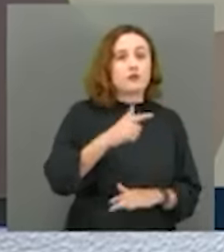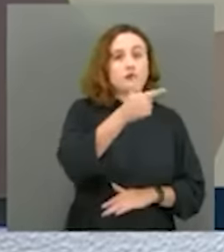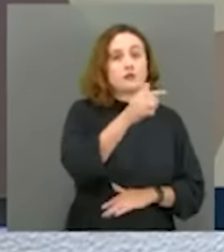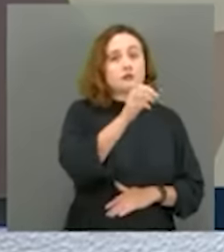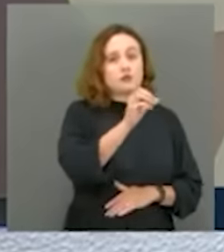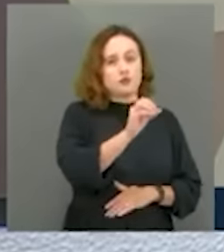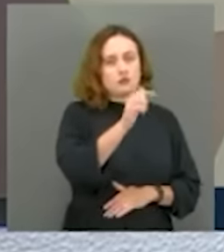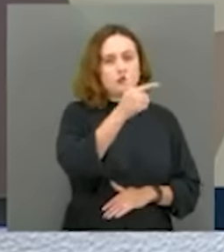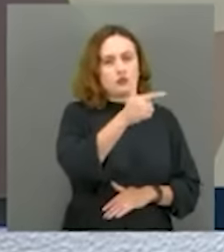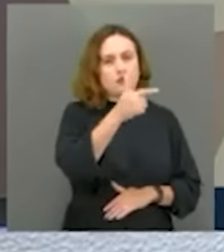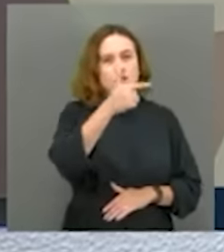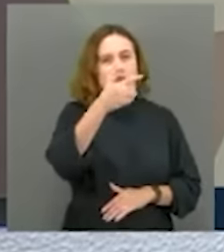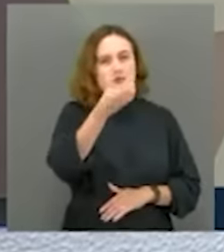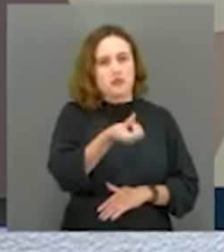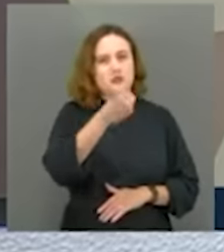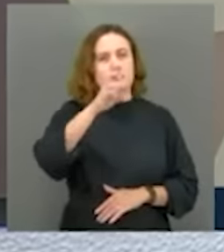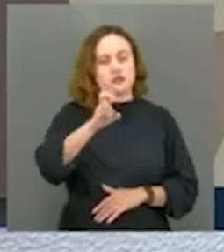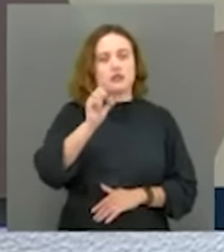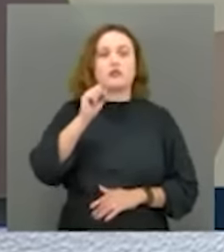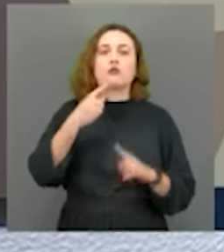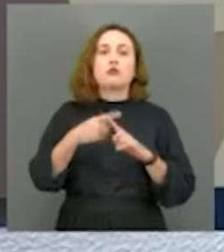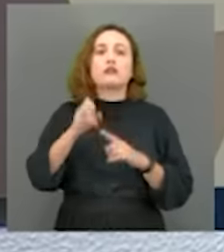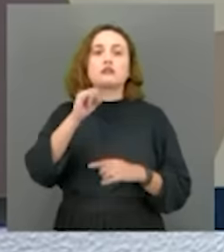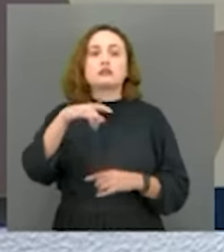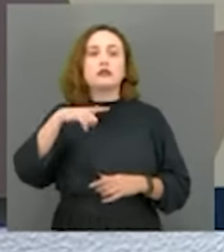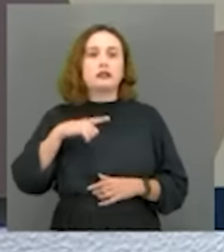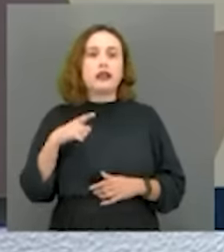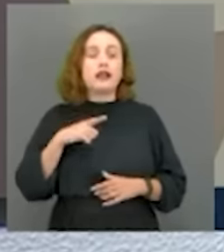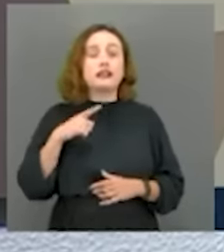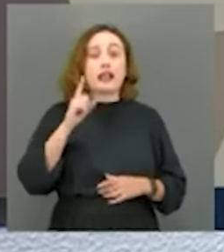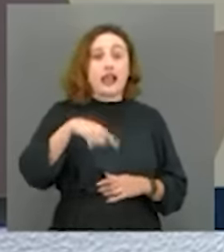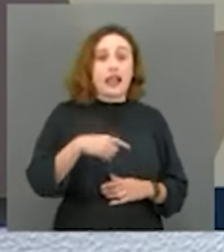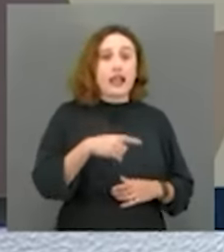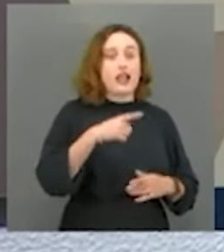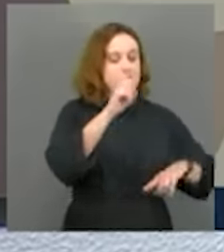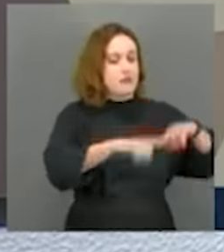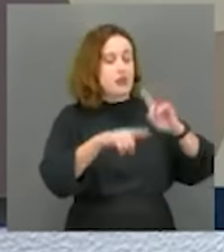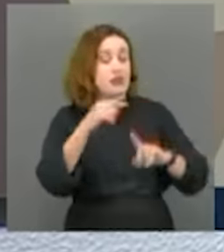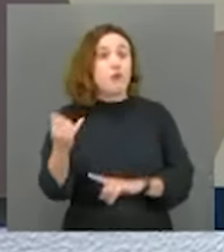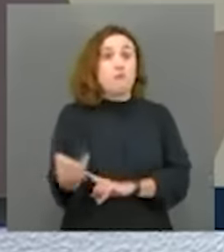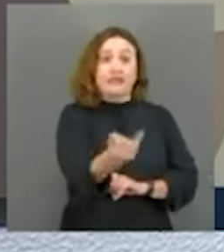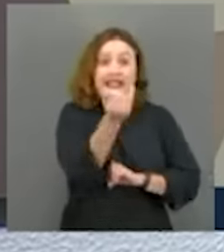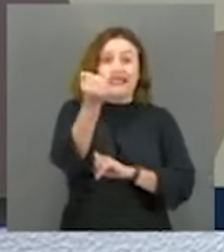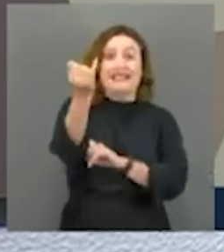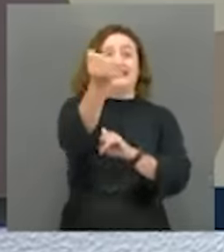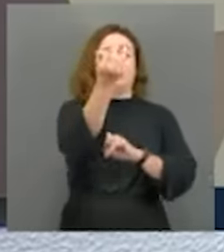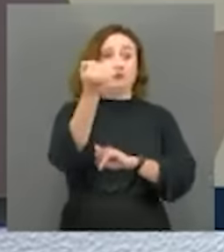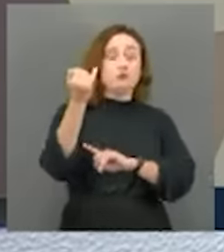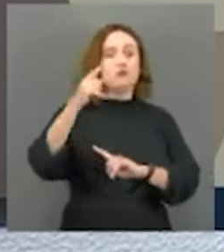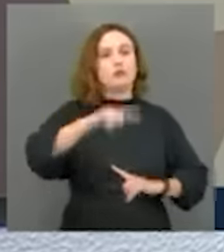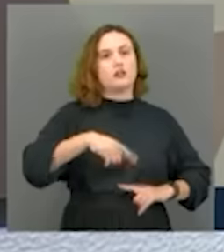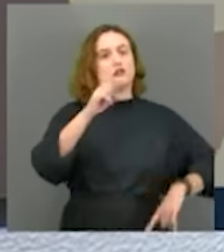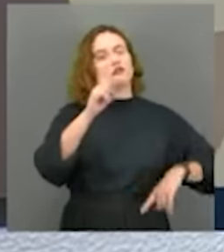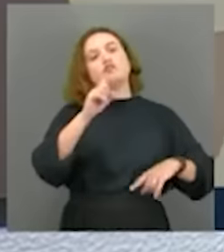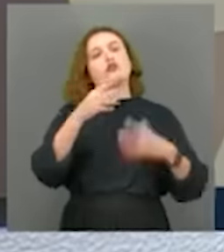aumentada se o dano ocorrer em virtude de subtração de material essencial ao funcionamento dos serviços esses cabos